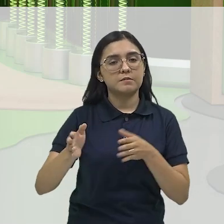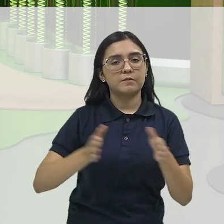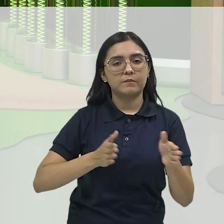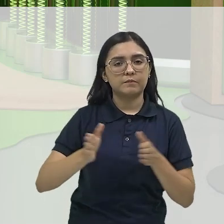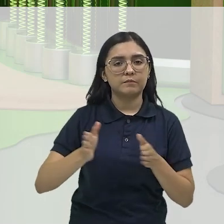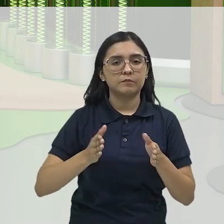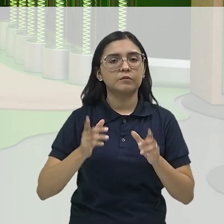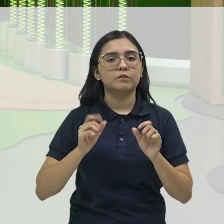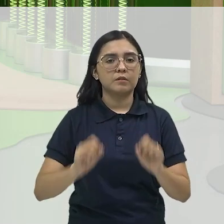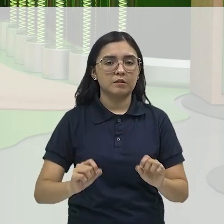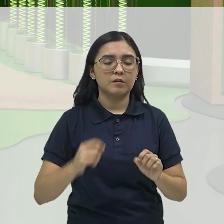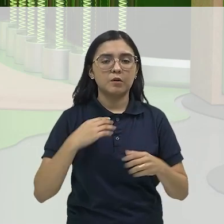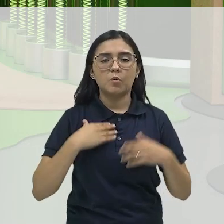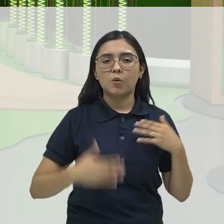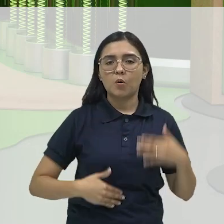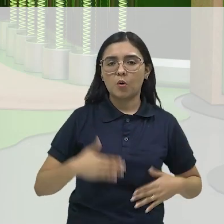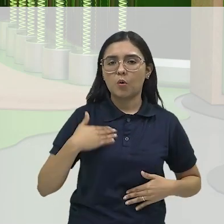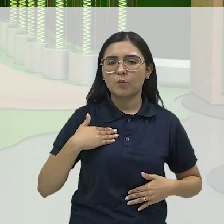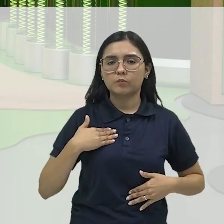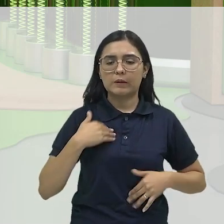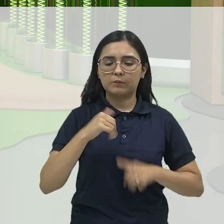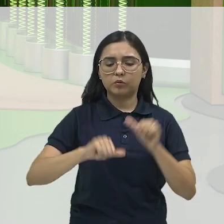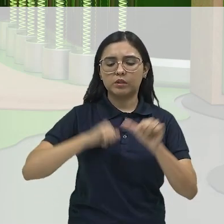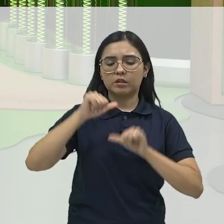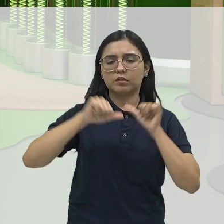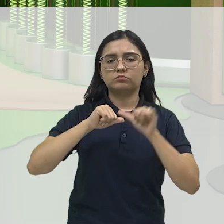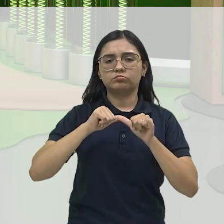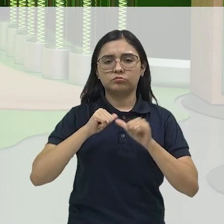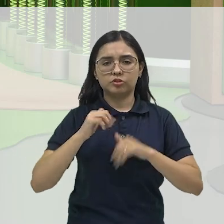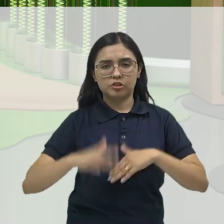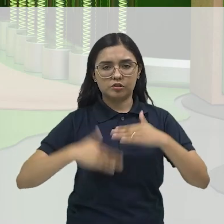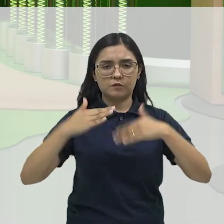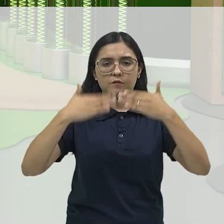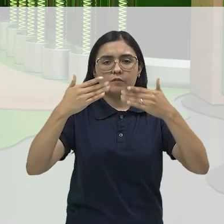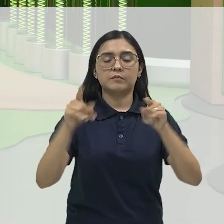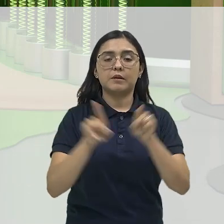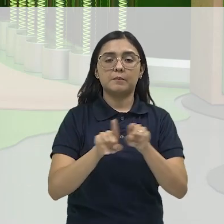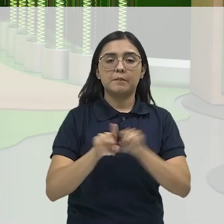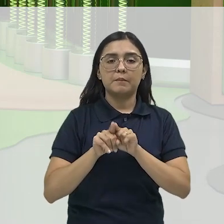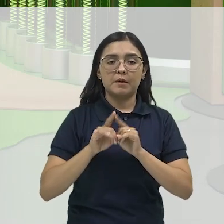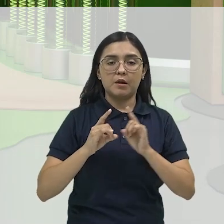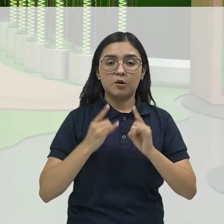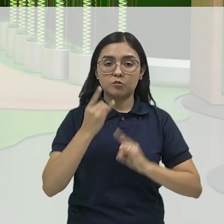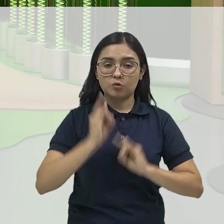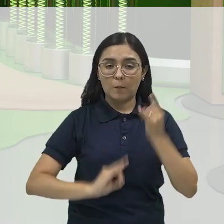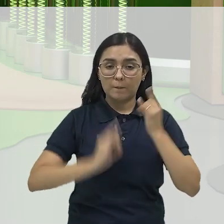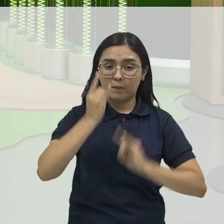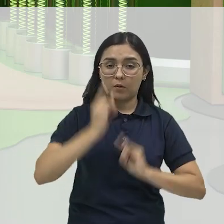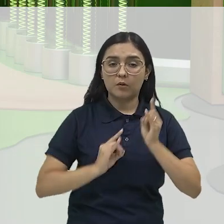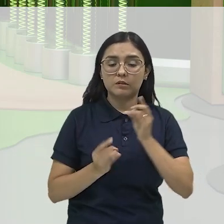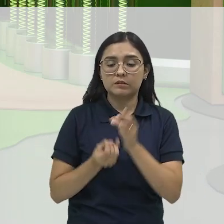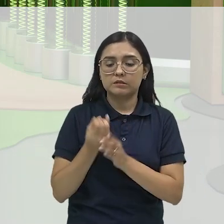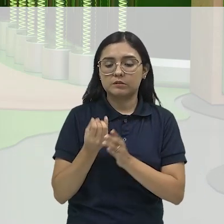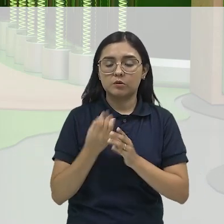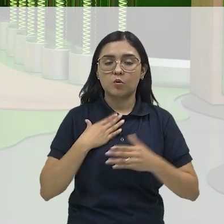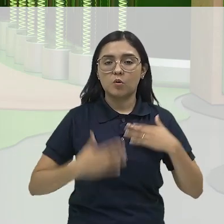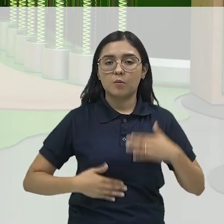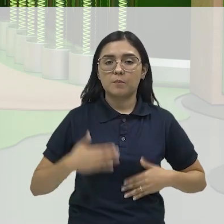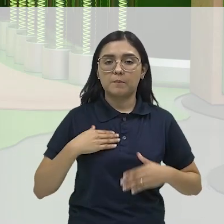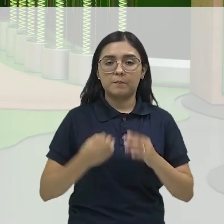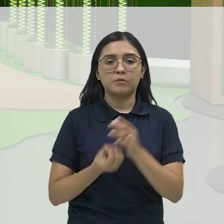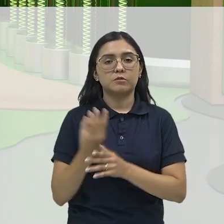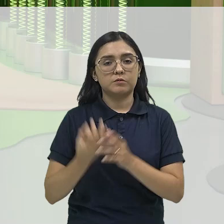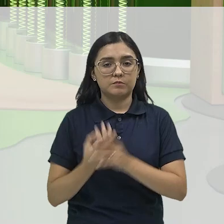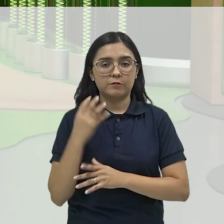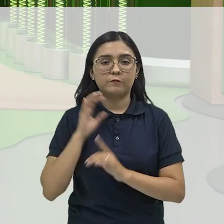fase da puberdade, nessa transição, em que os hormônios que o corpo está produzindo podem inclusive